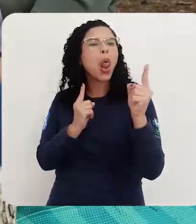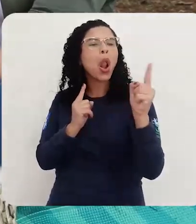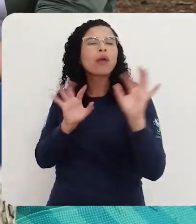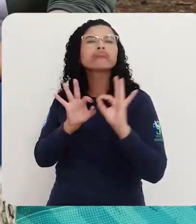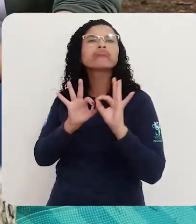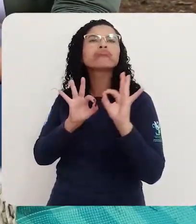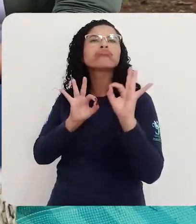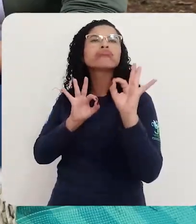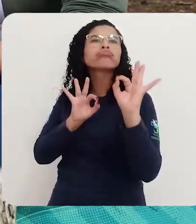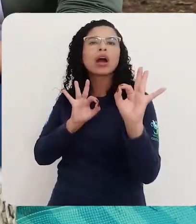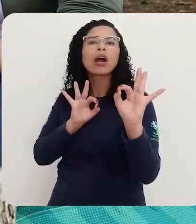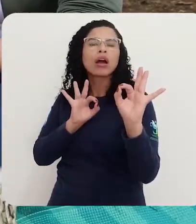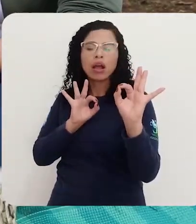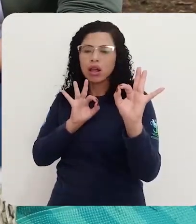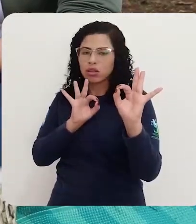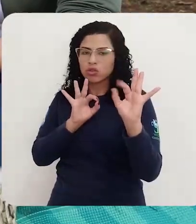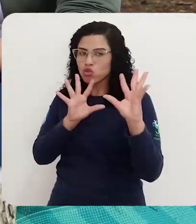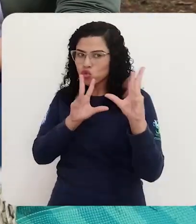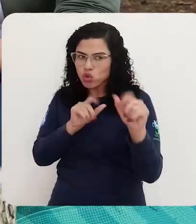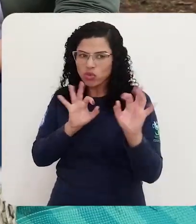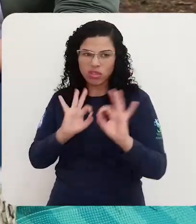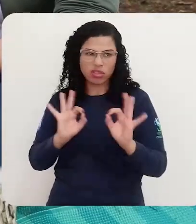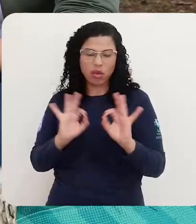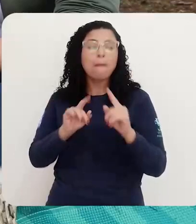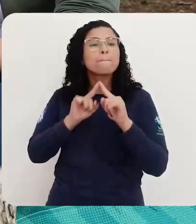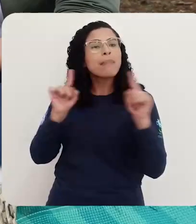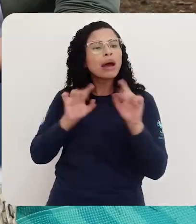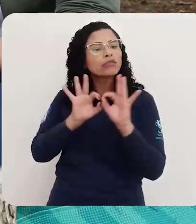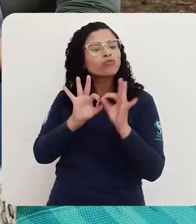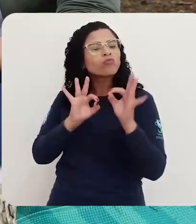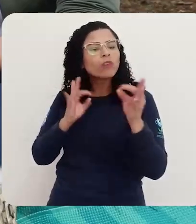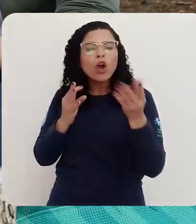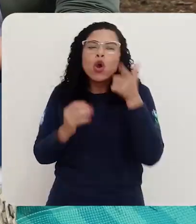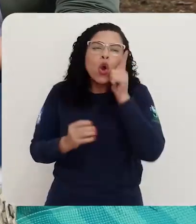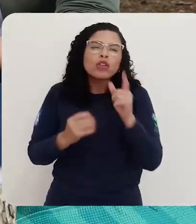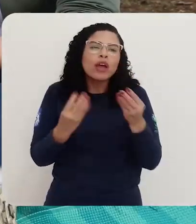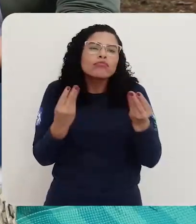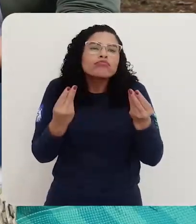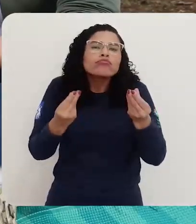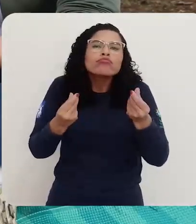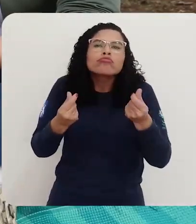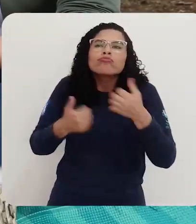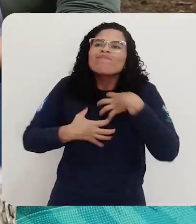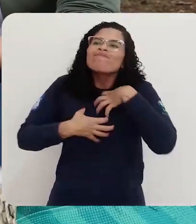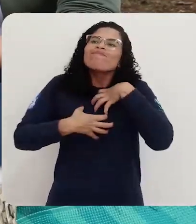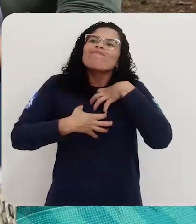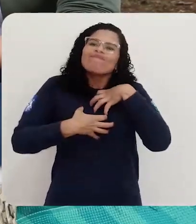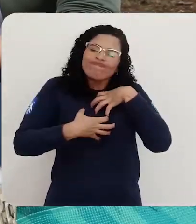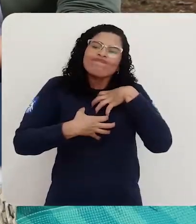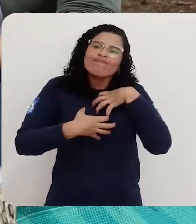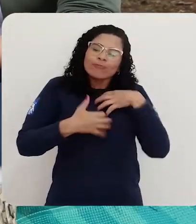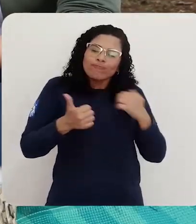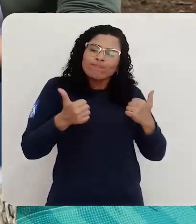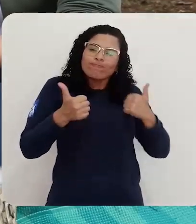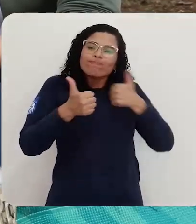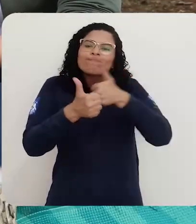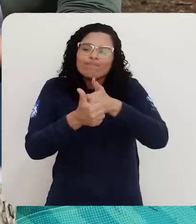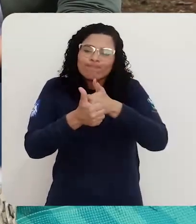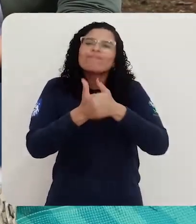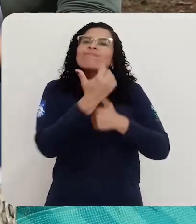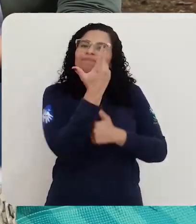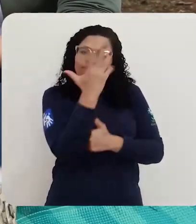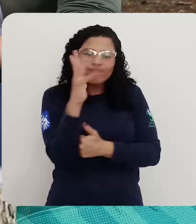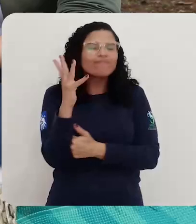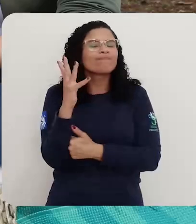distanciado dessa percepção, não que eles estejam totalmente desligados, mas não se sensibilizaram, né, para essa aproximação e